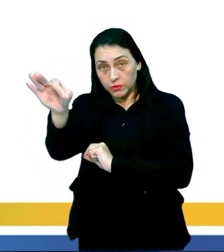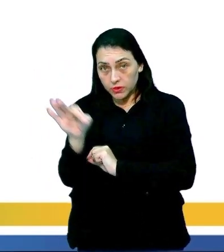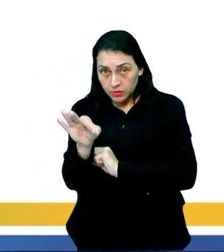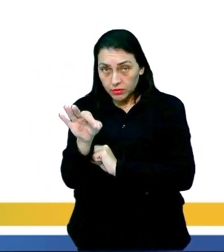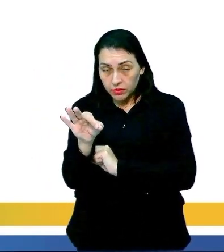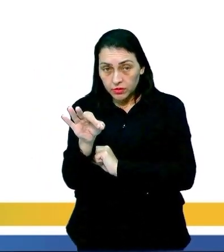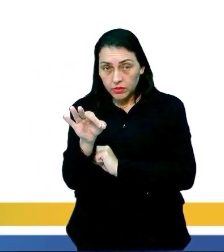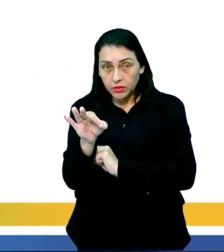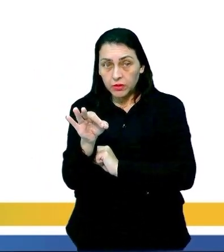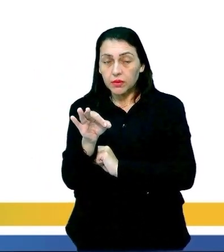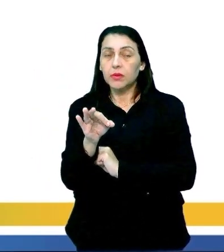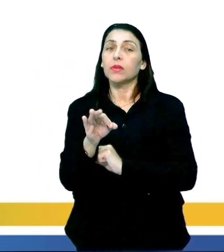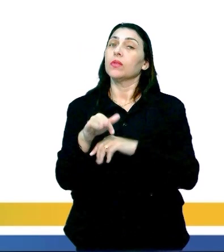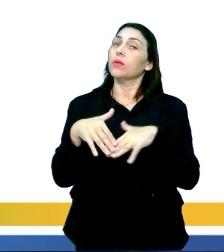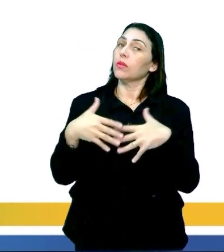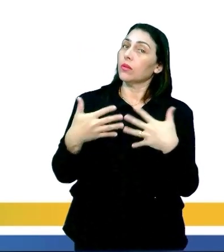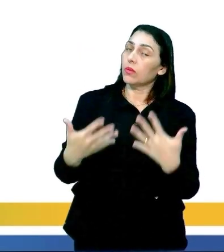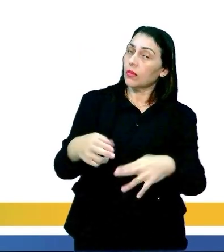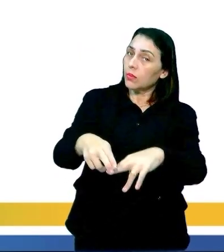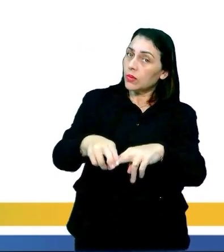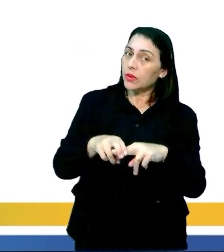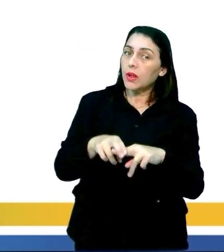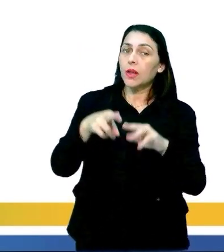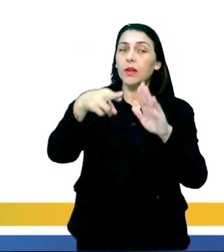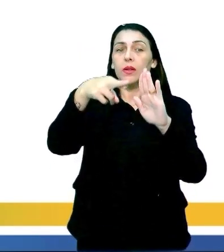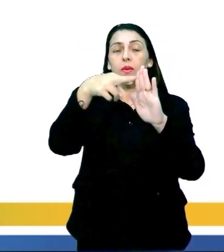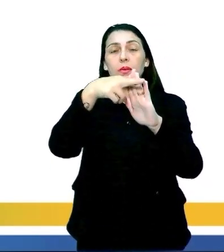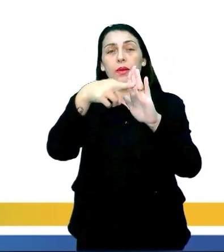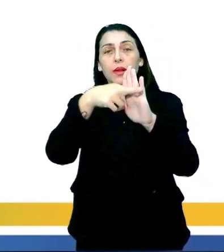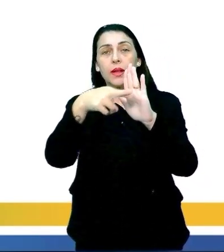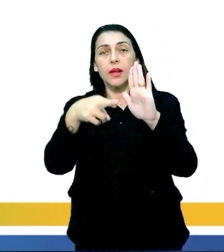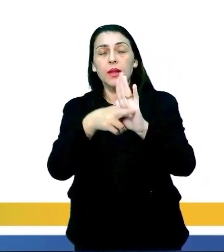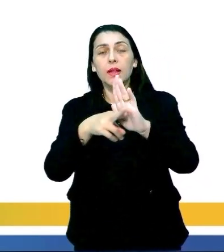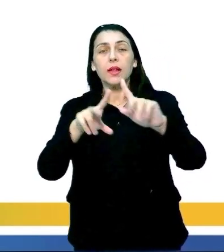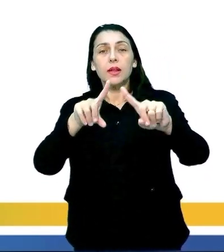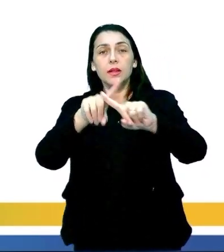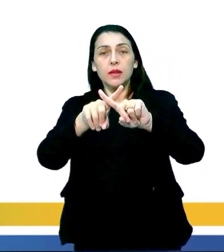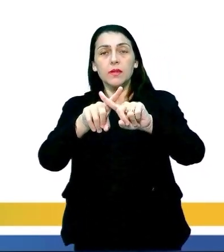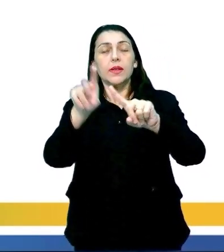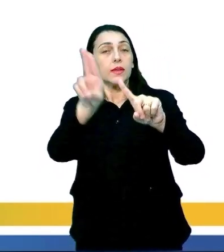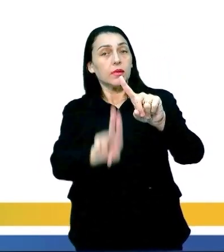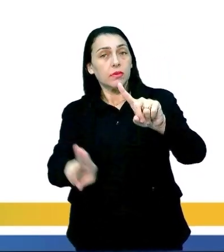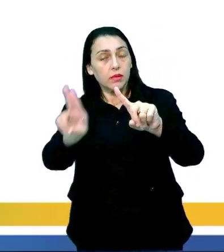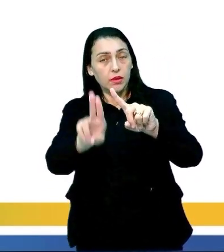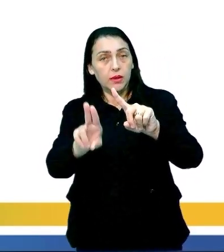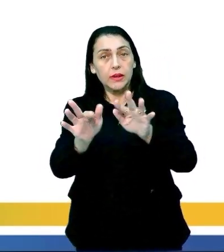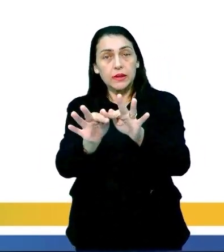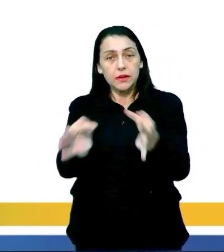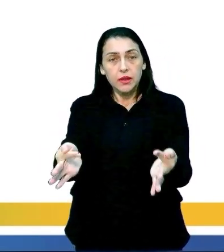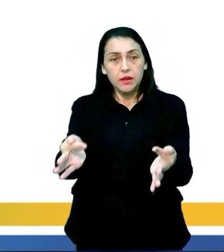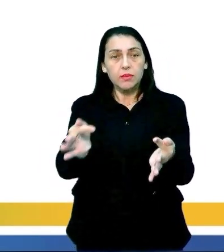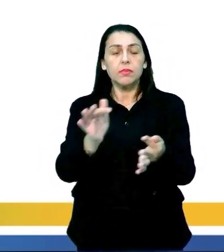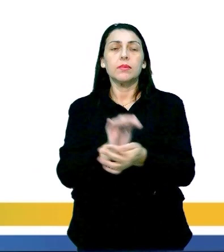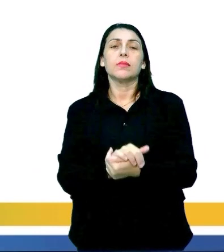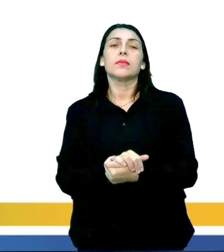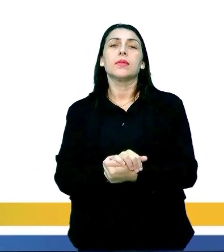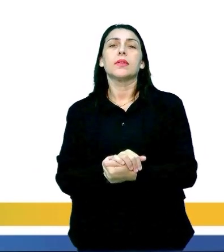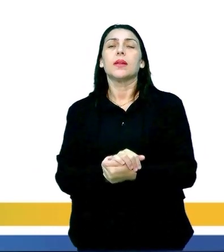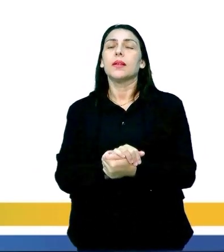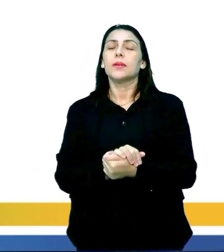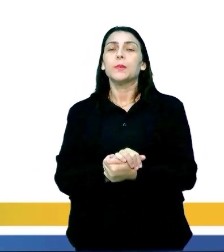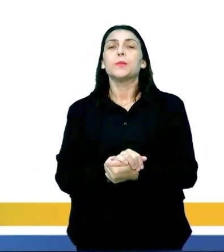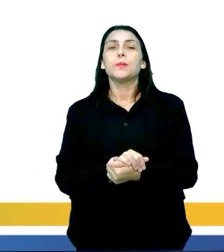90%. Então, a regra de 3 simples vai ser usada, que é a parte